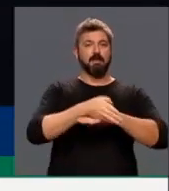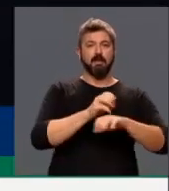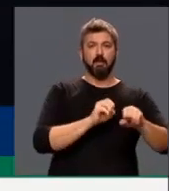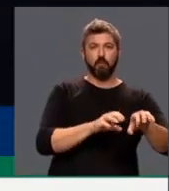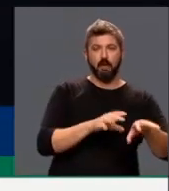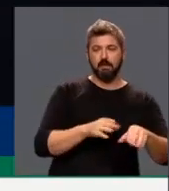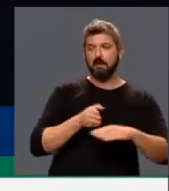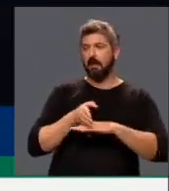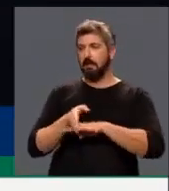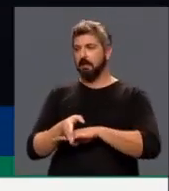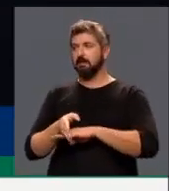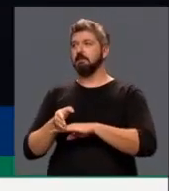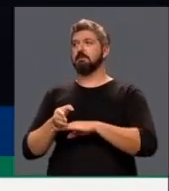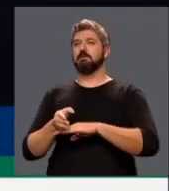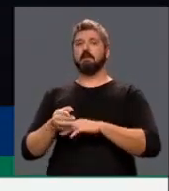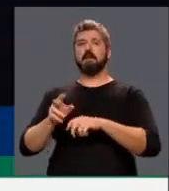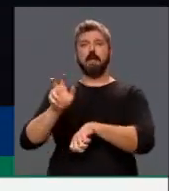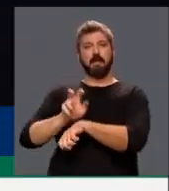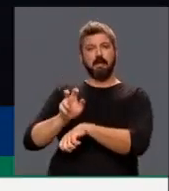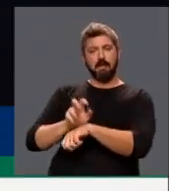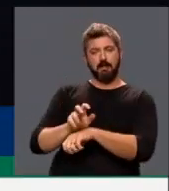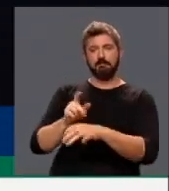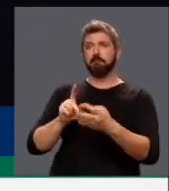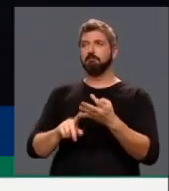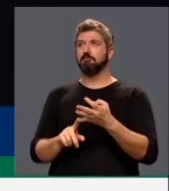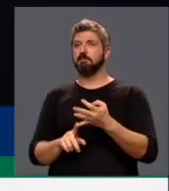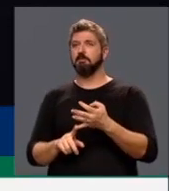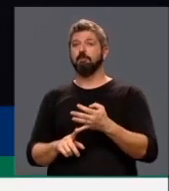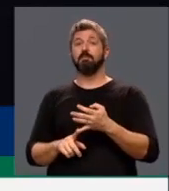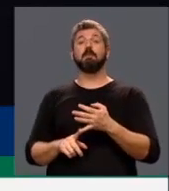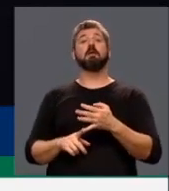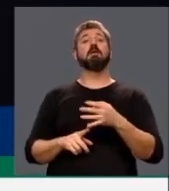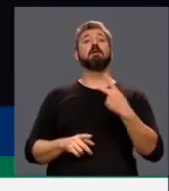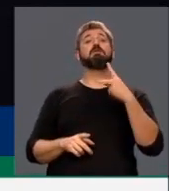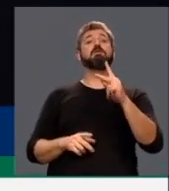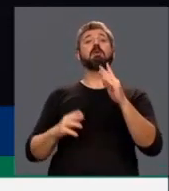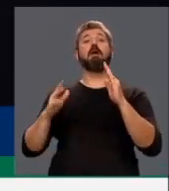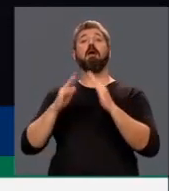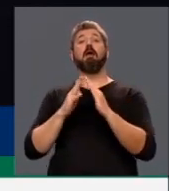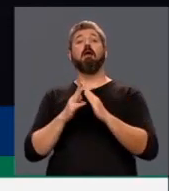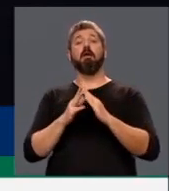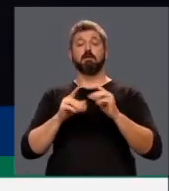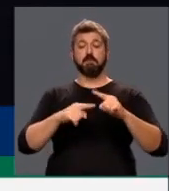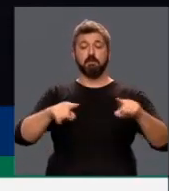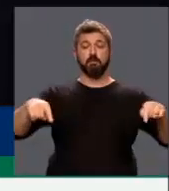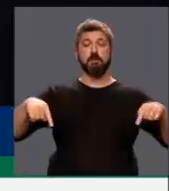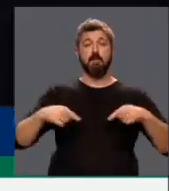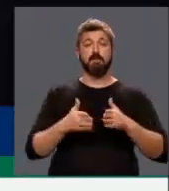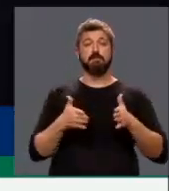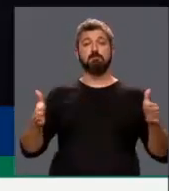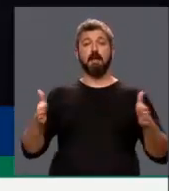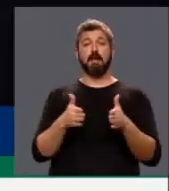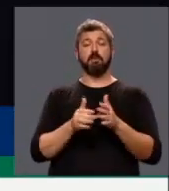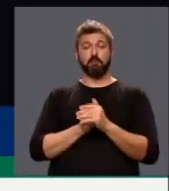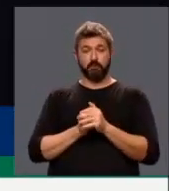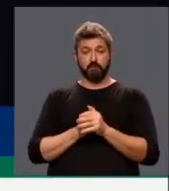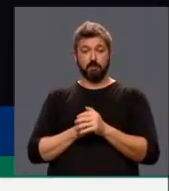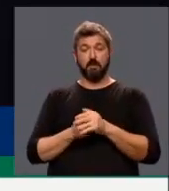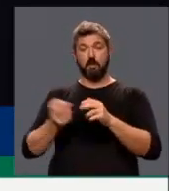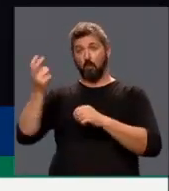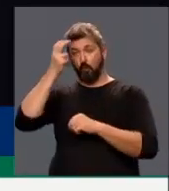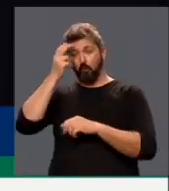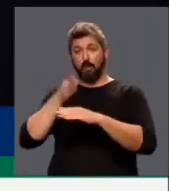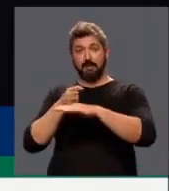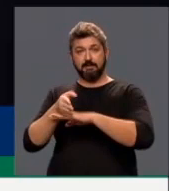educação, com acesso à fila de creche, tem a ver com quanto na sua casa, quantos cômodos tem na sua casa, tem a ver com acesso à cultura, acesso a políticas de